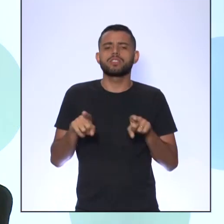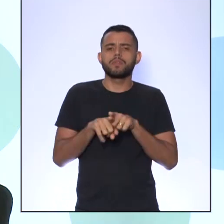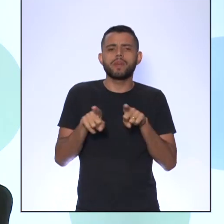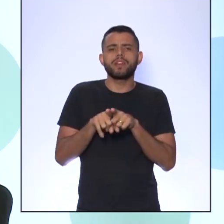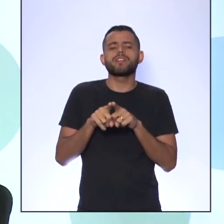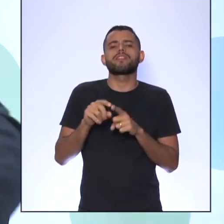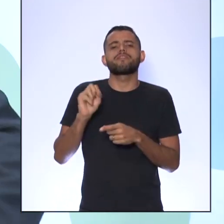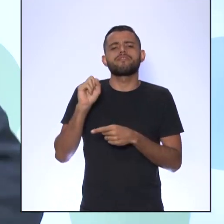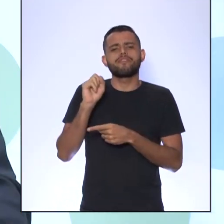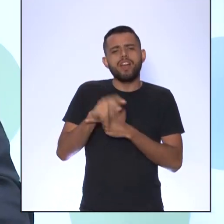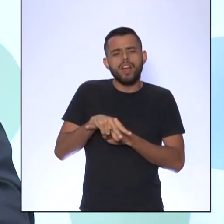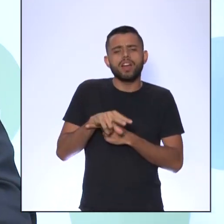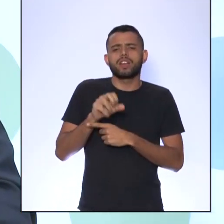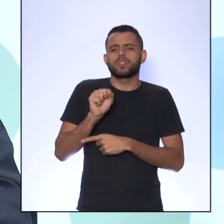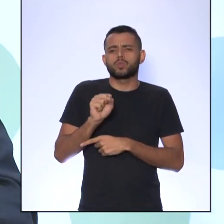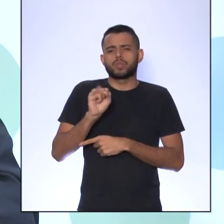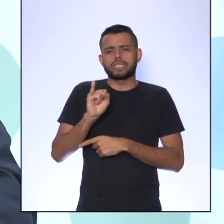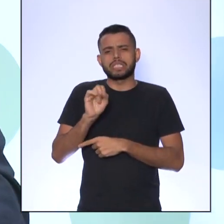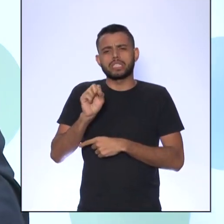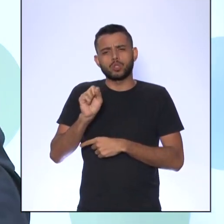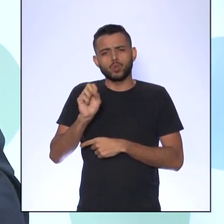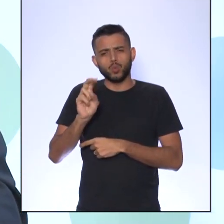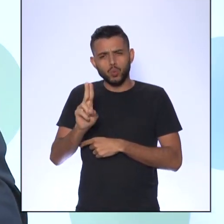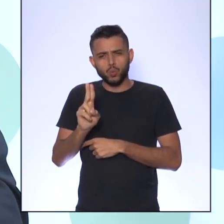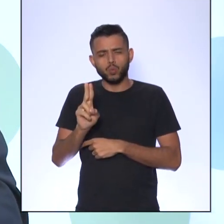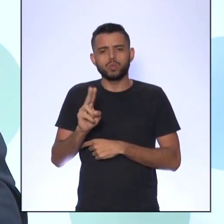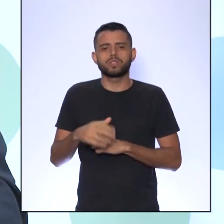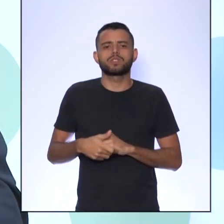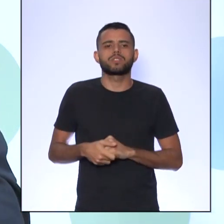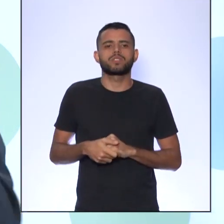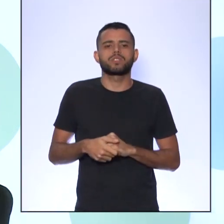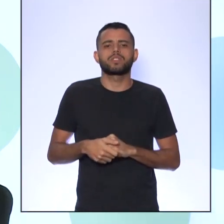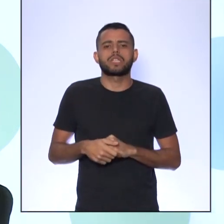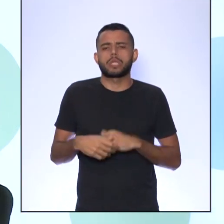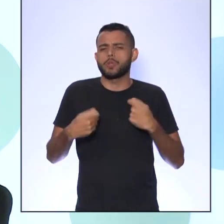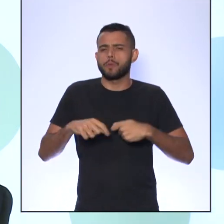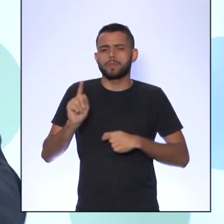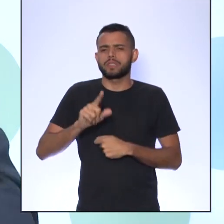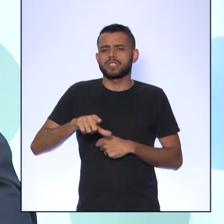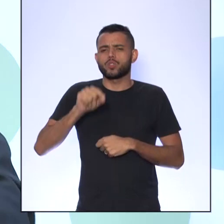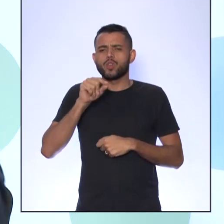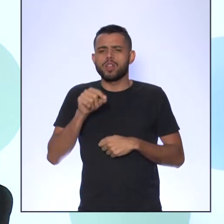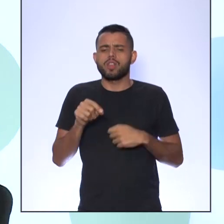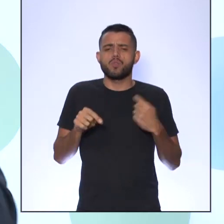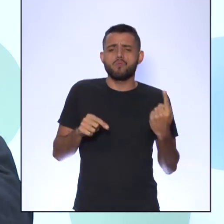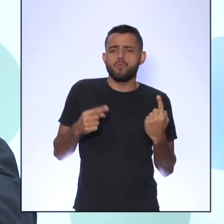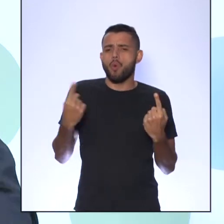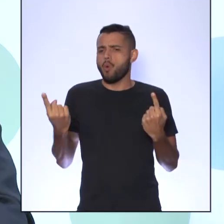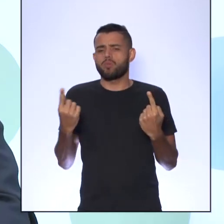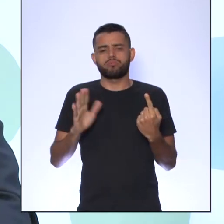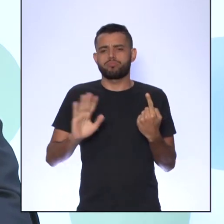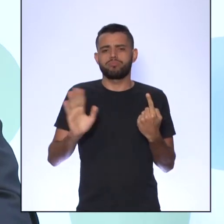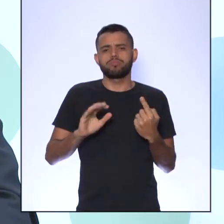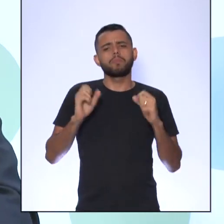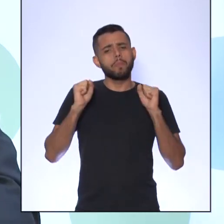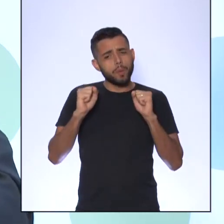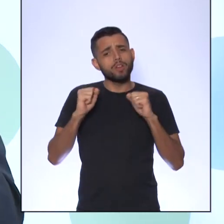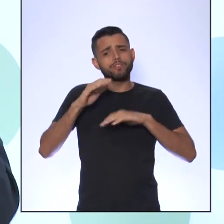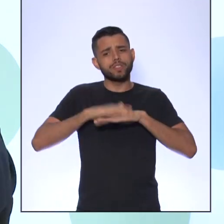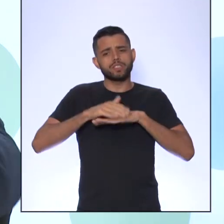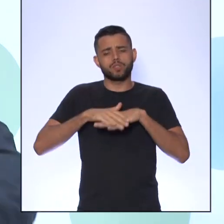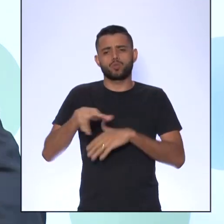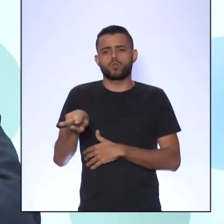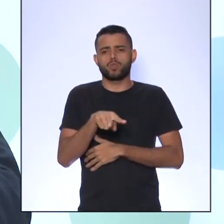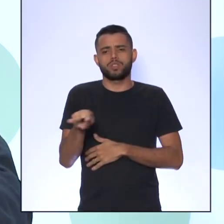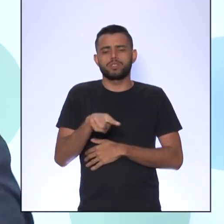pelo SISU. Você não precisa escolher um ou outro, você pode fazer os 2. Inclusive, né, um aluno aí